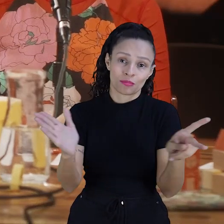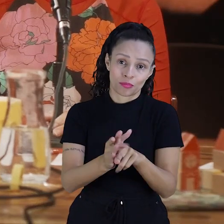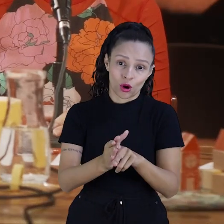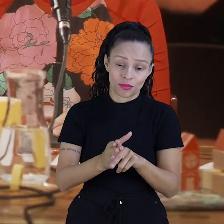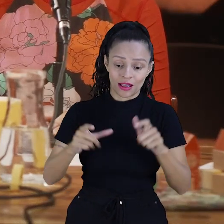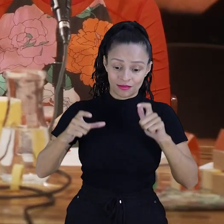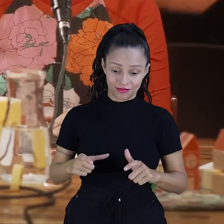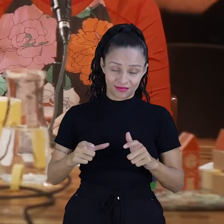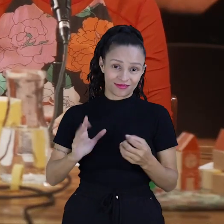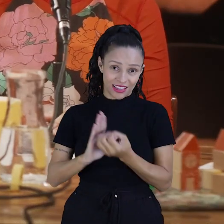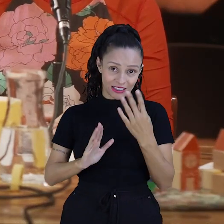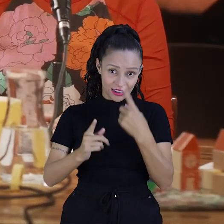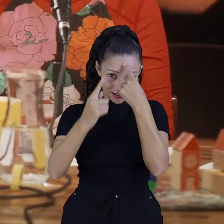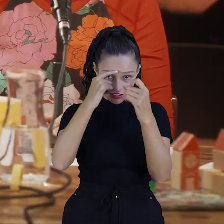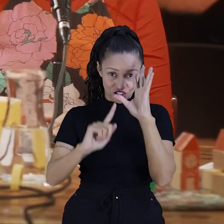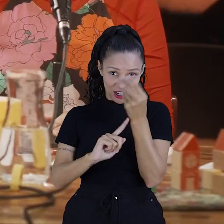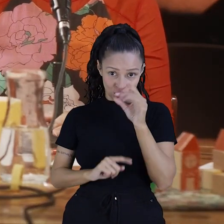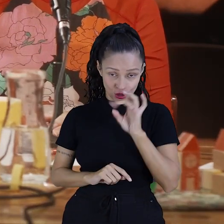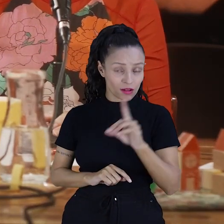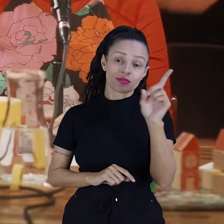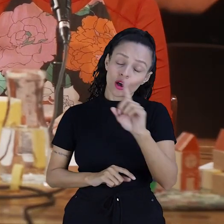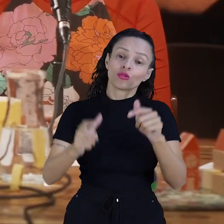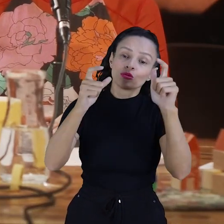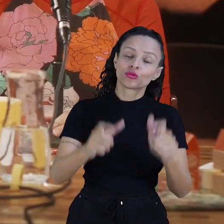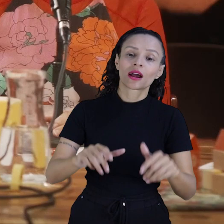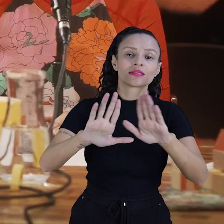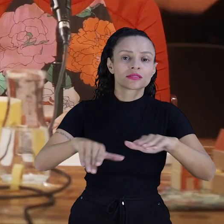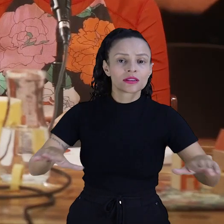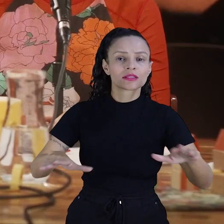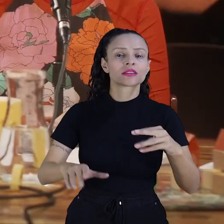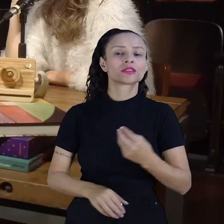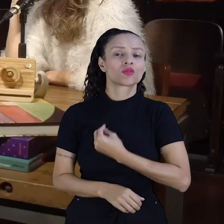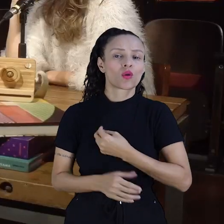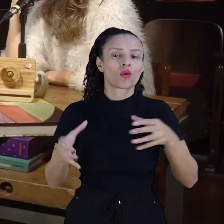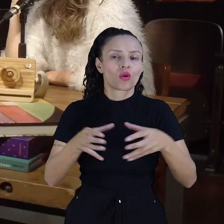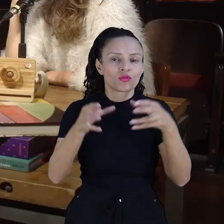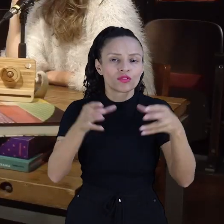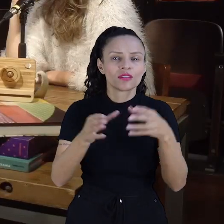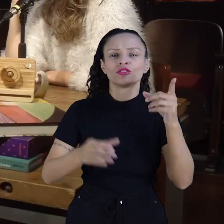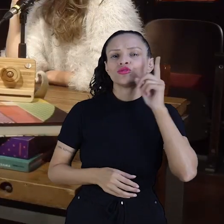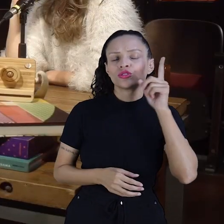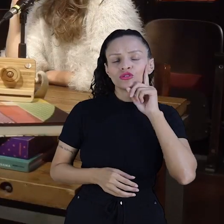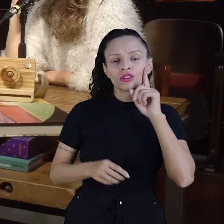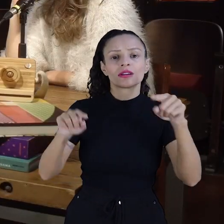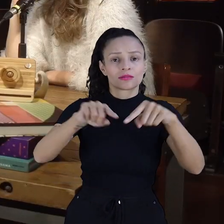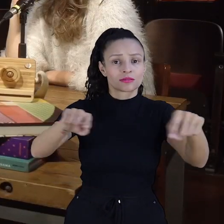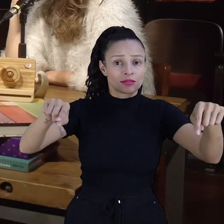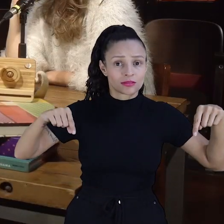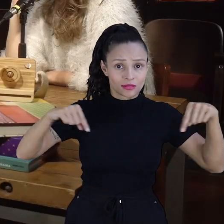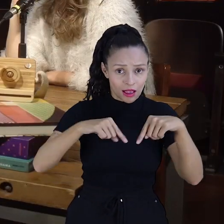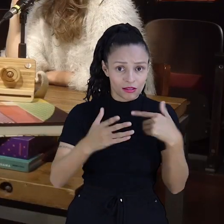só o ateliê de arte, mas onde as crianças convivem no seu dia a dia, nas suas salas de aula,